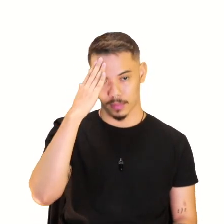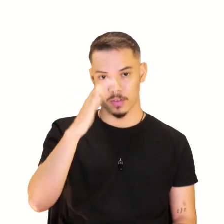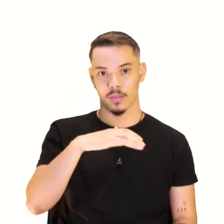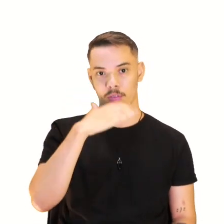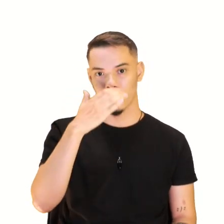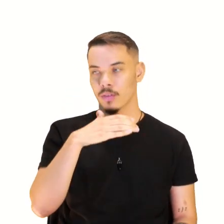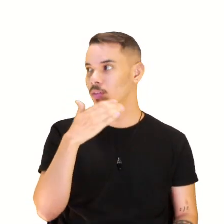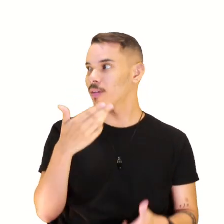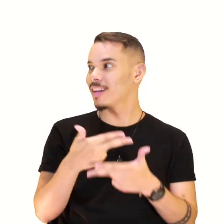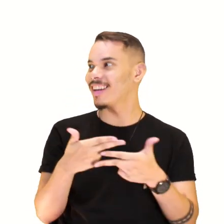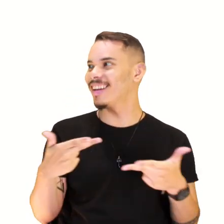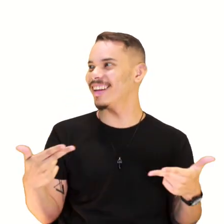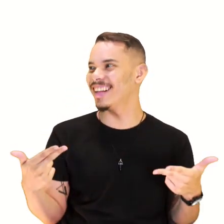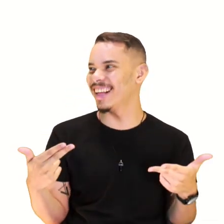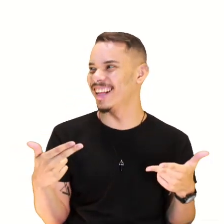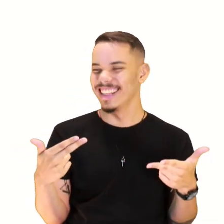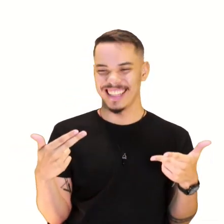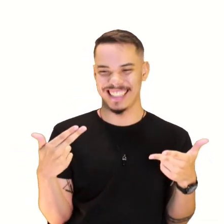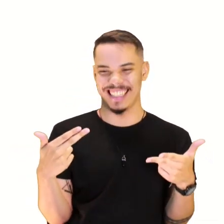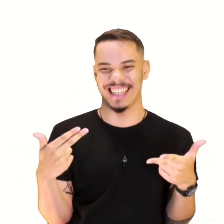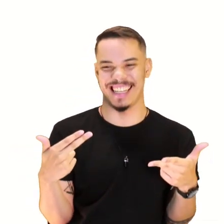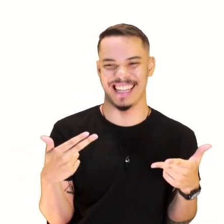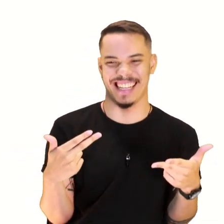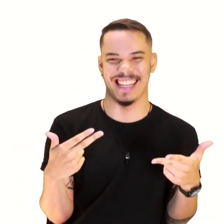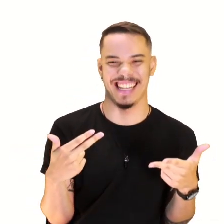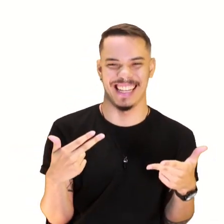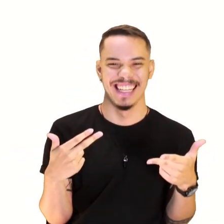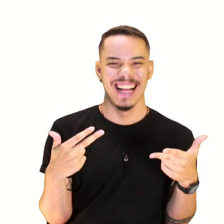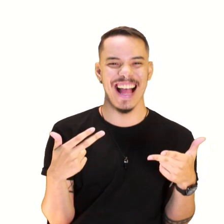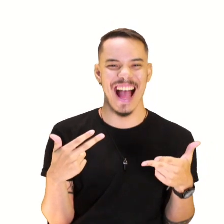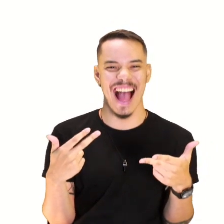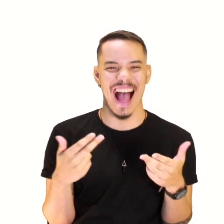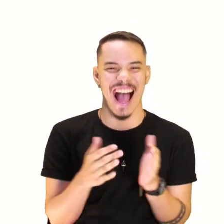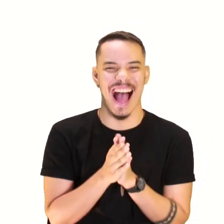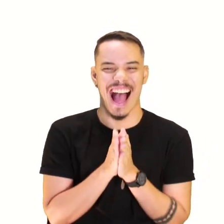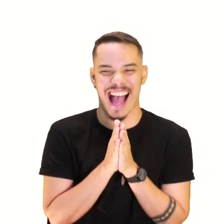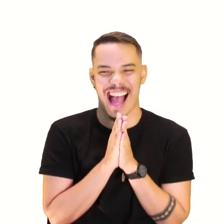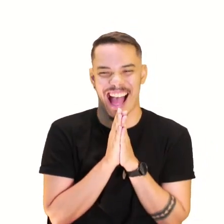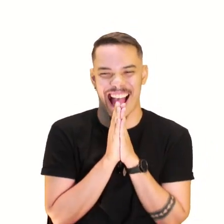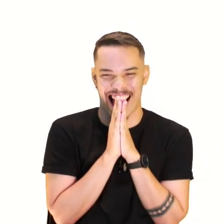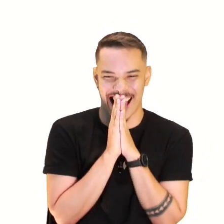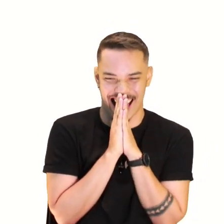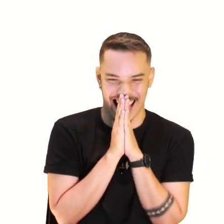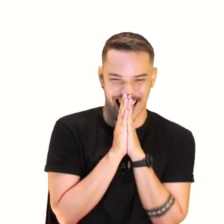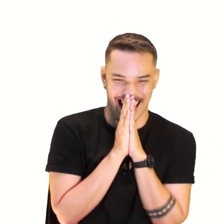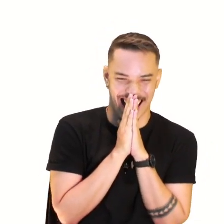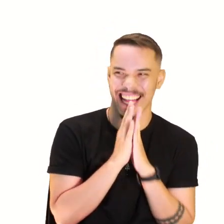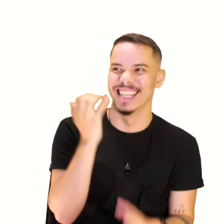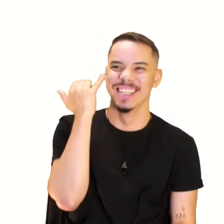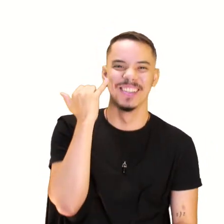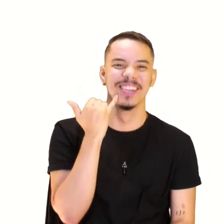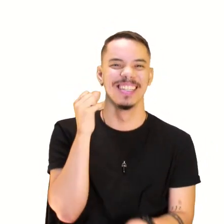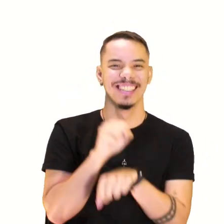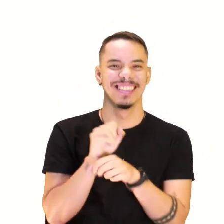fruta. O Vitor está tentando resolver. Parou de interpretar para